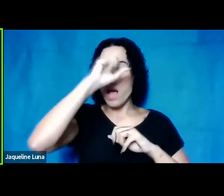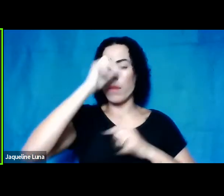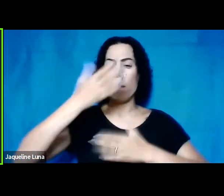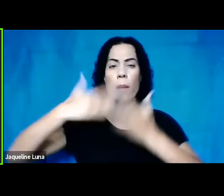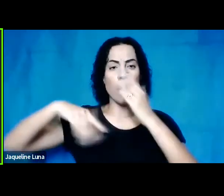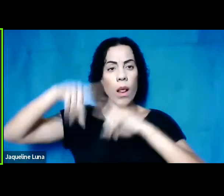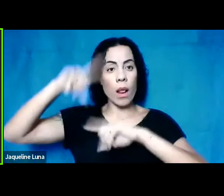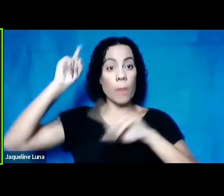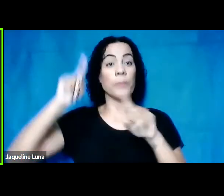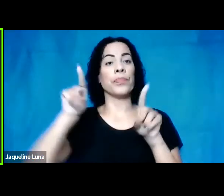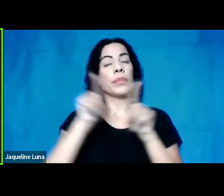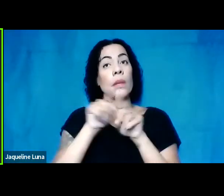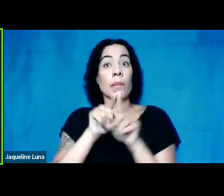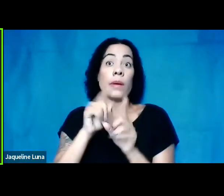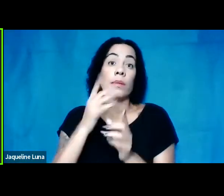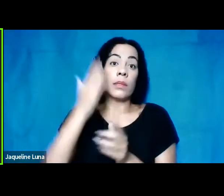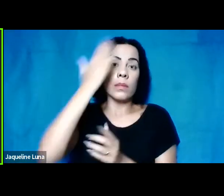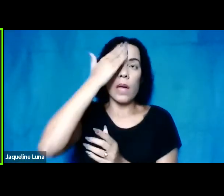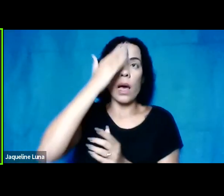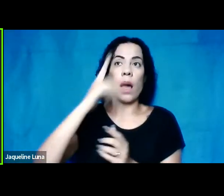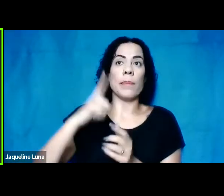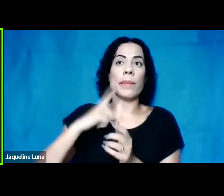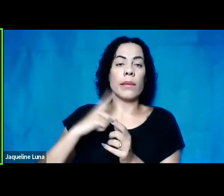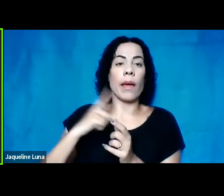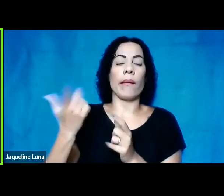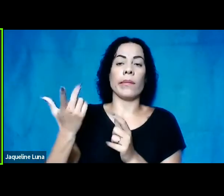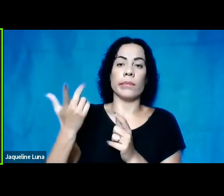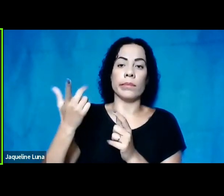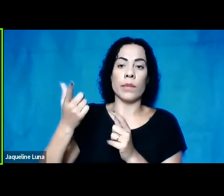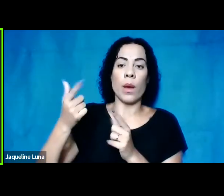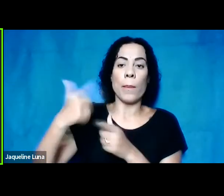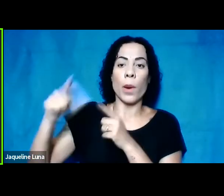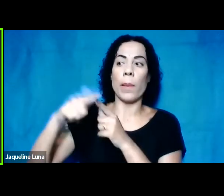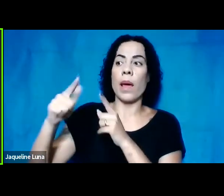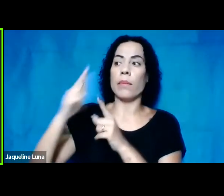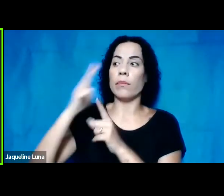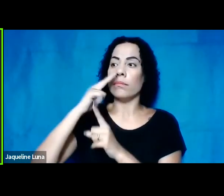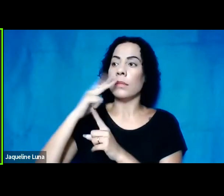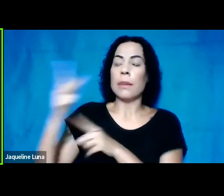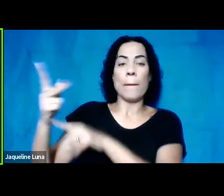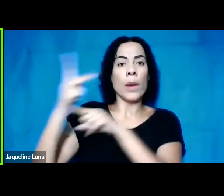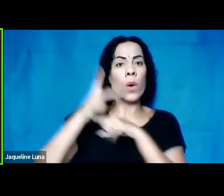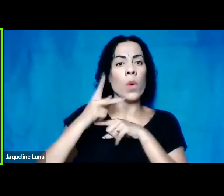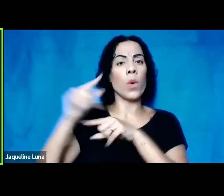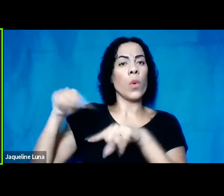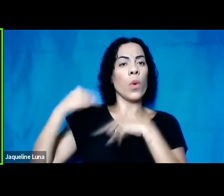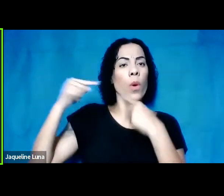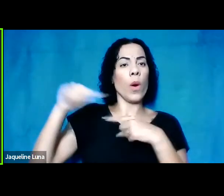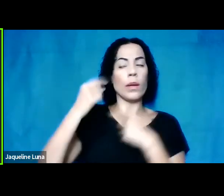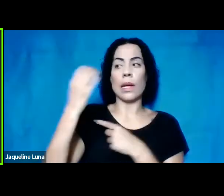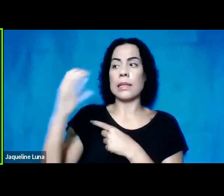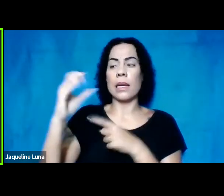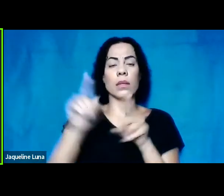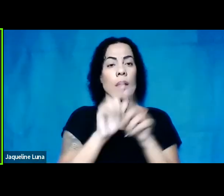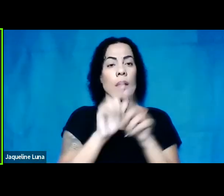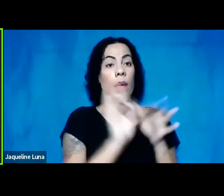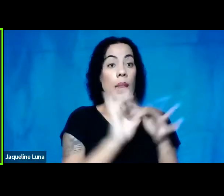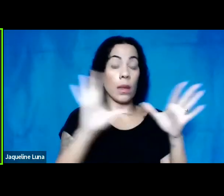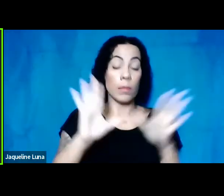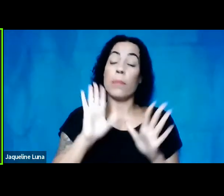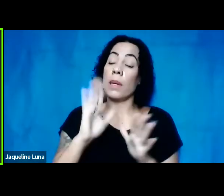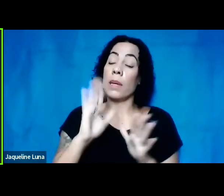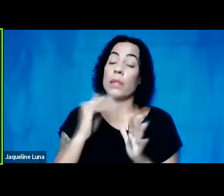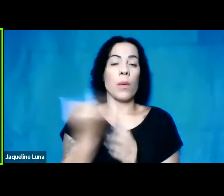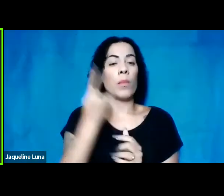que a gente tem aí nos espaços democráticos, né, a ciência, a liberdade, que a comunicação pública que fazemos fortaleça